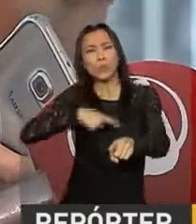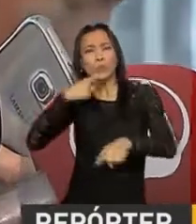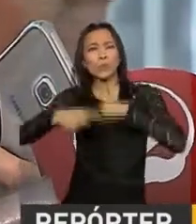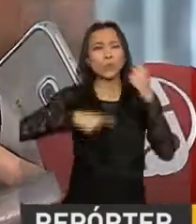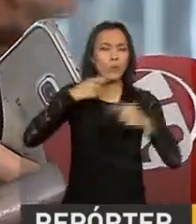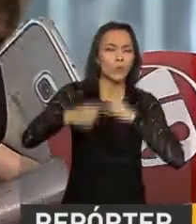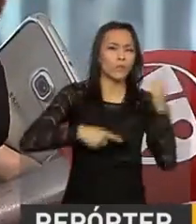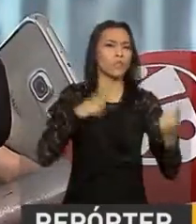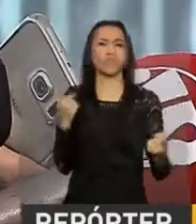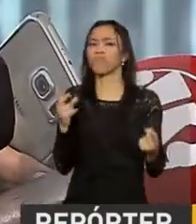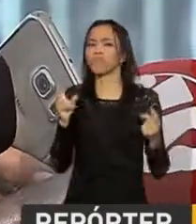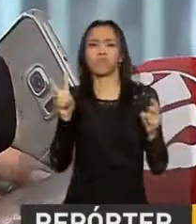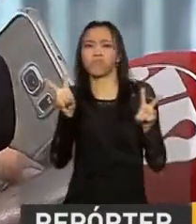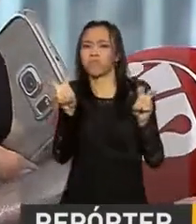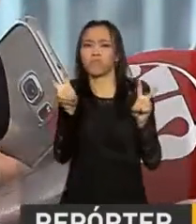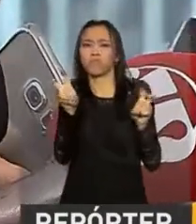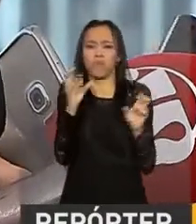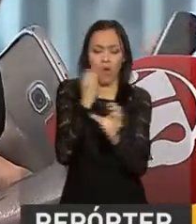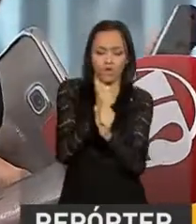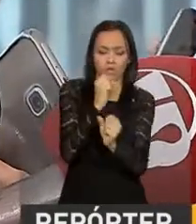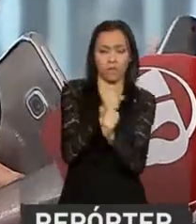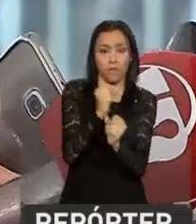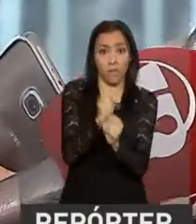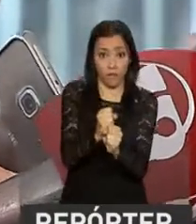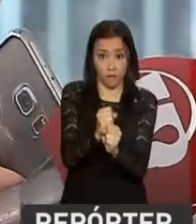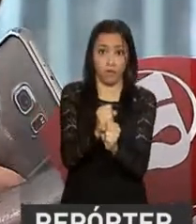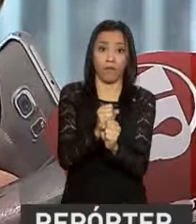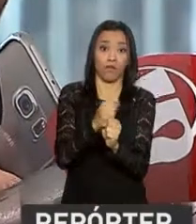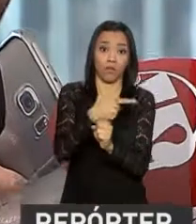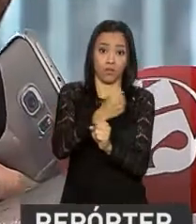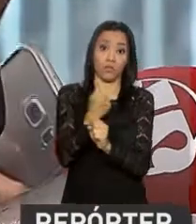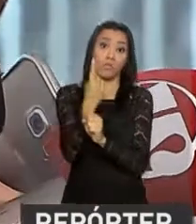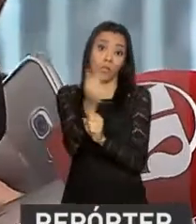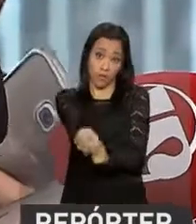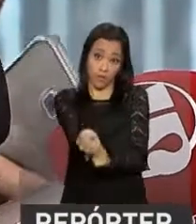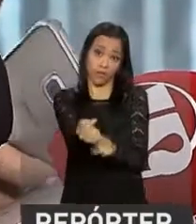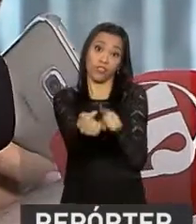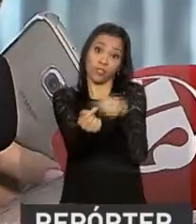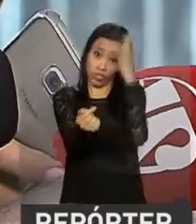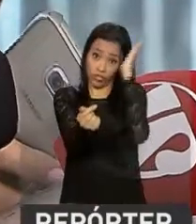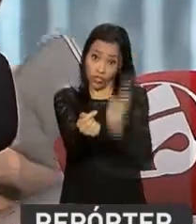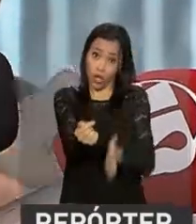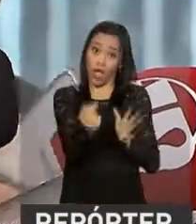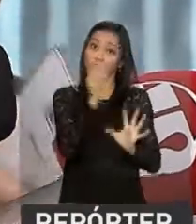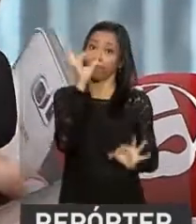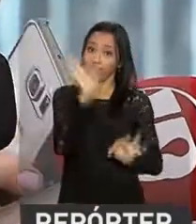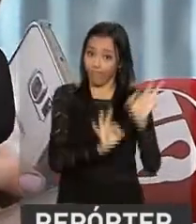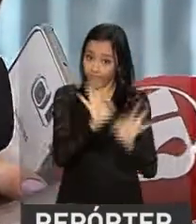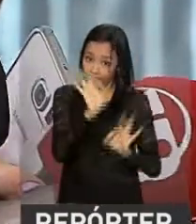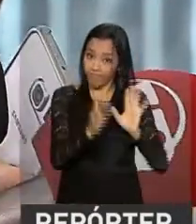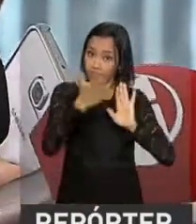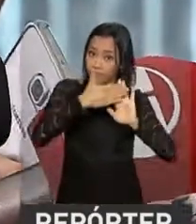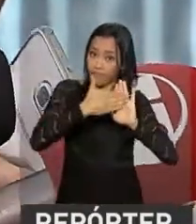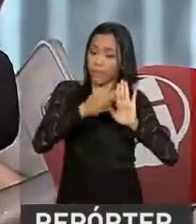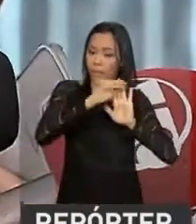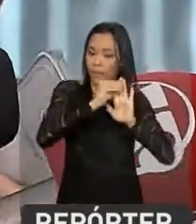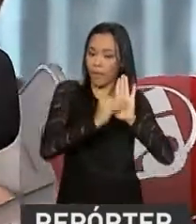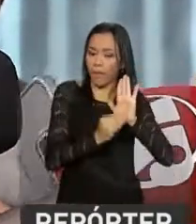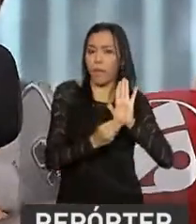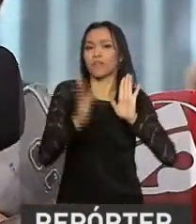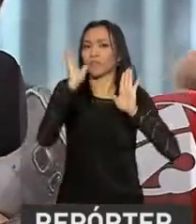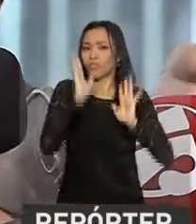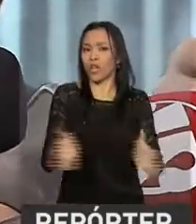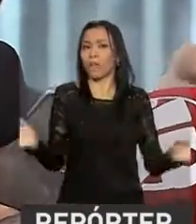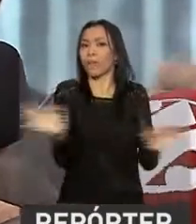relação ao orçamento de 2017 que aliás já está definido não há a lei